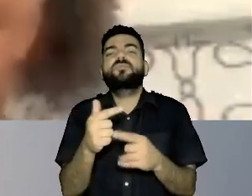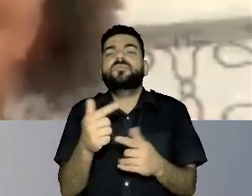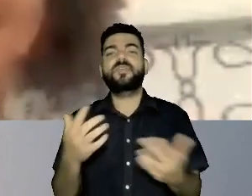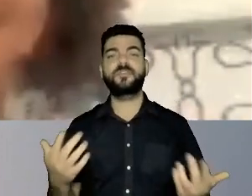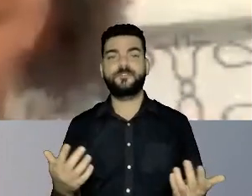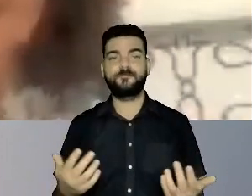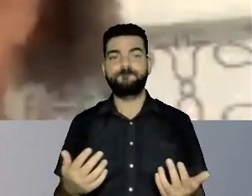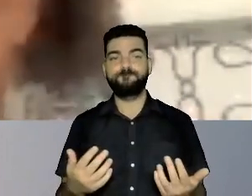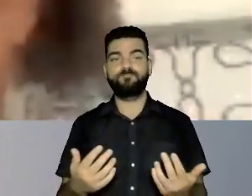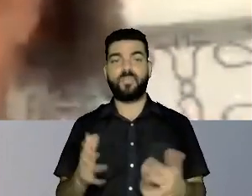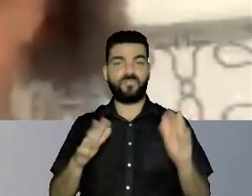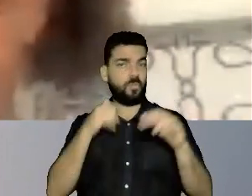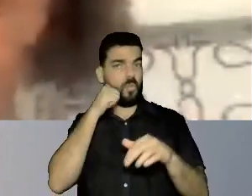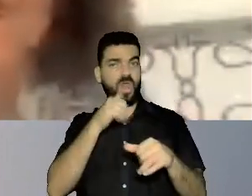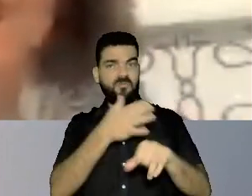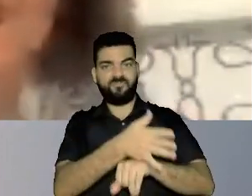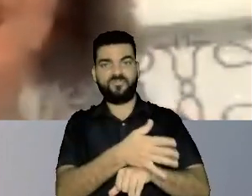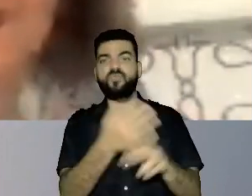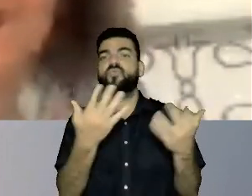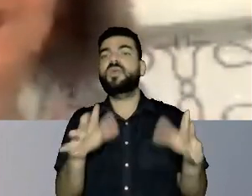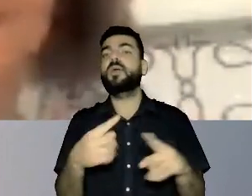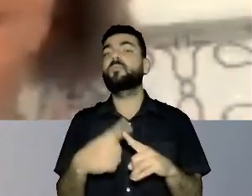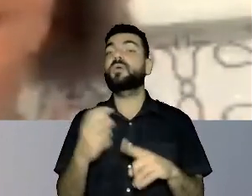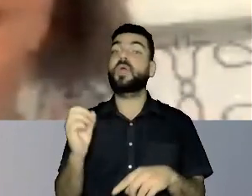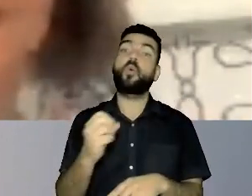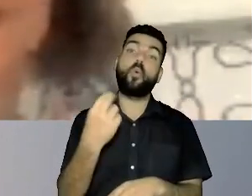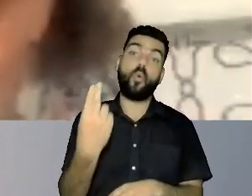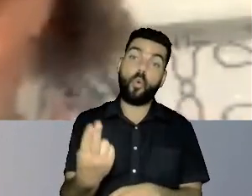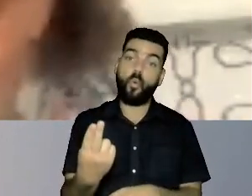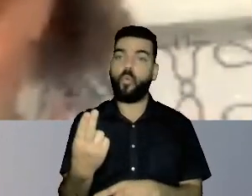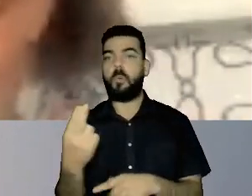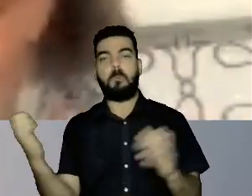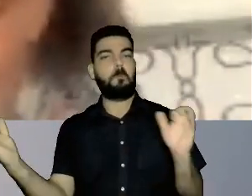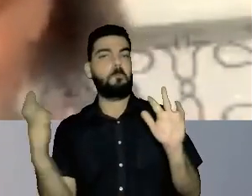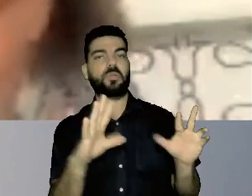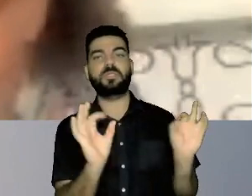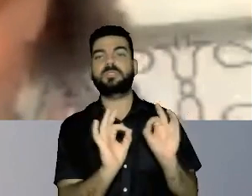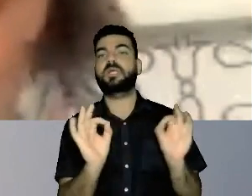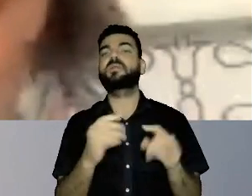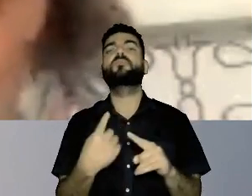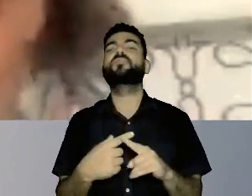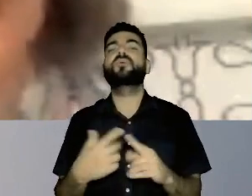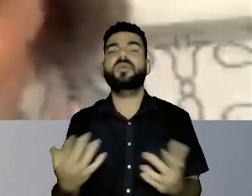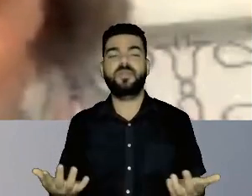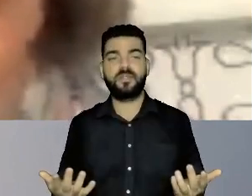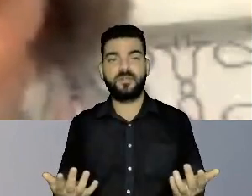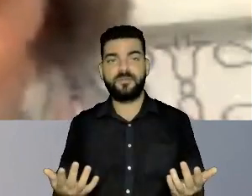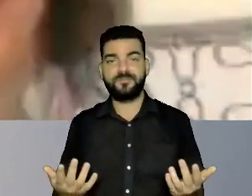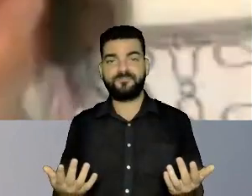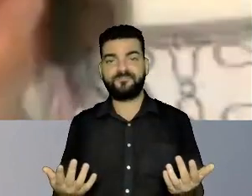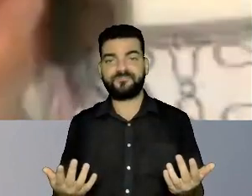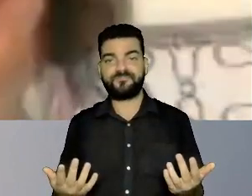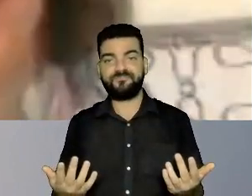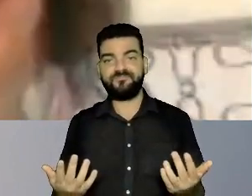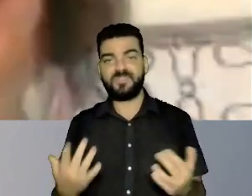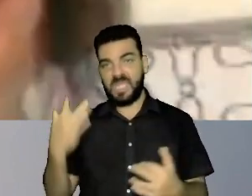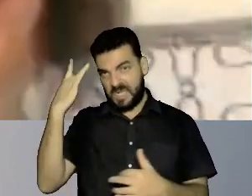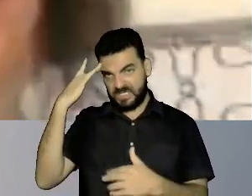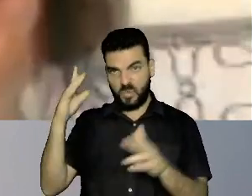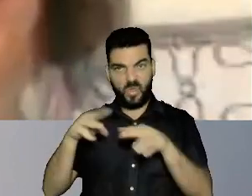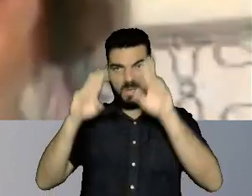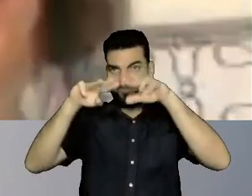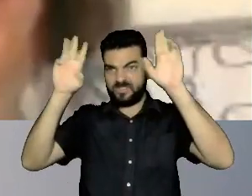é sintomático. E aí eu fico me perguntando por quê, né? Por quê? Por que as mulheres não estão lá? É que elas não estão lá, a